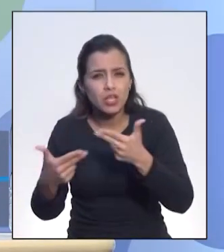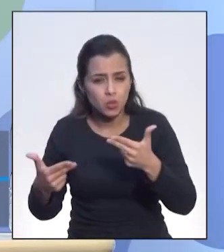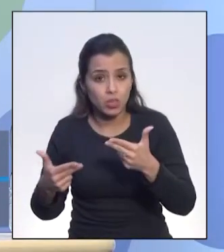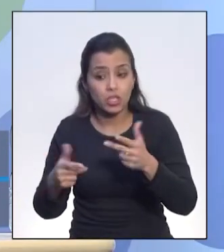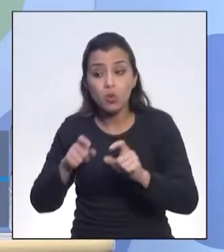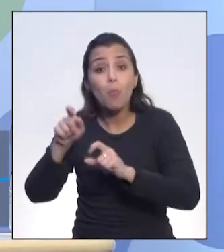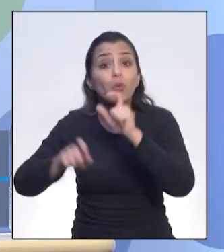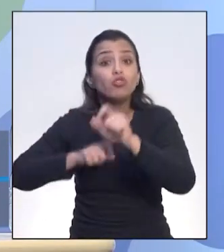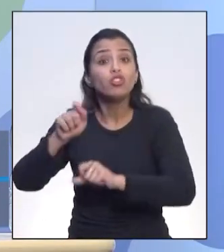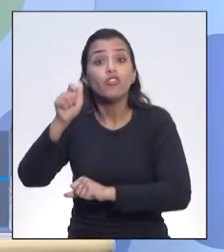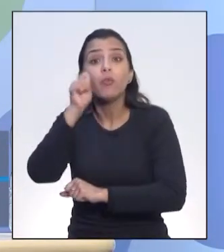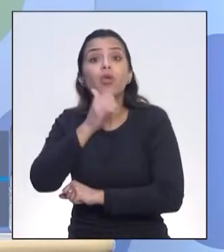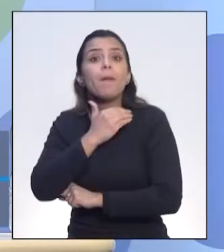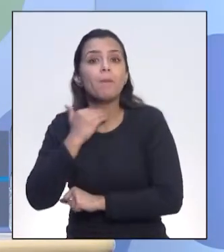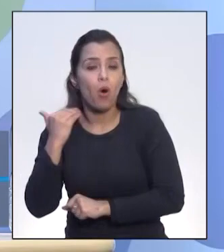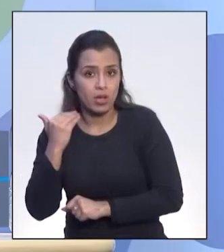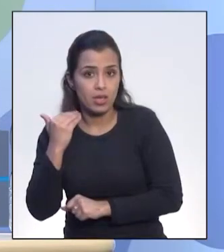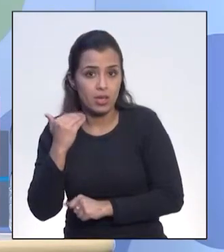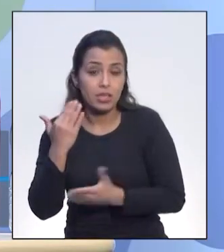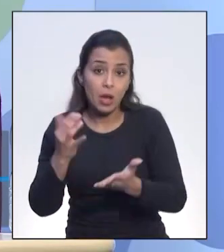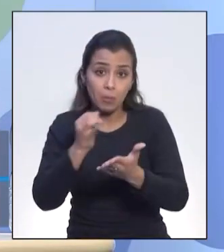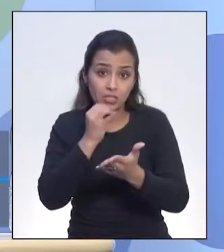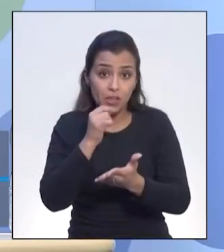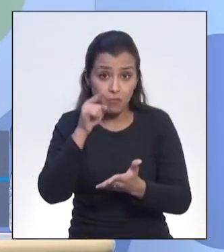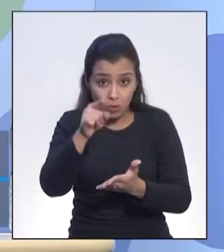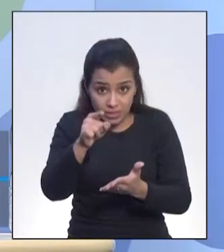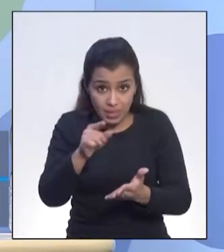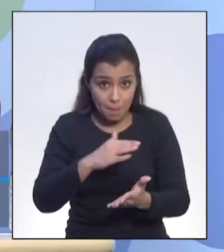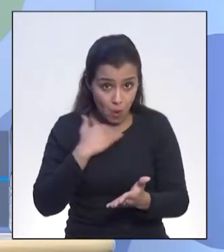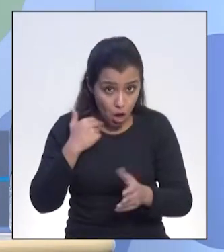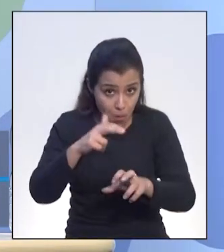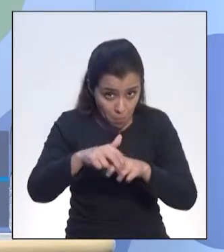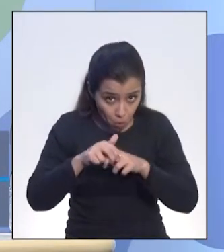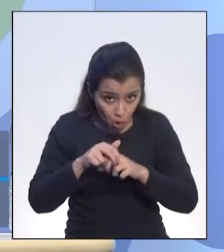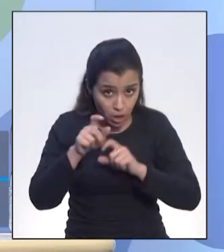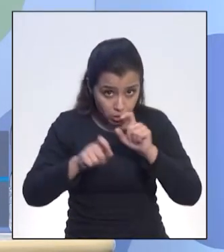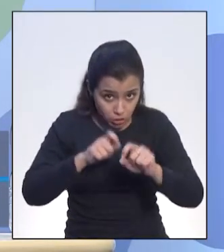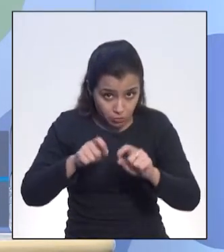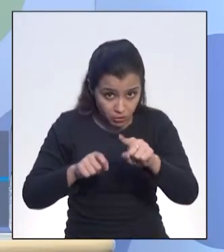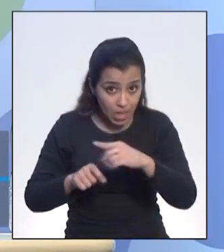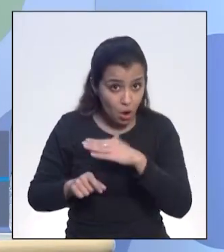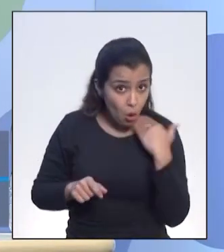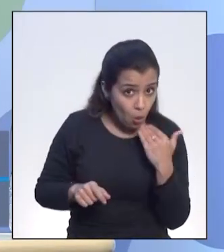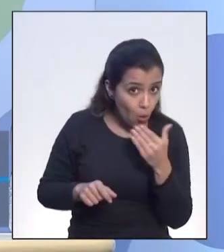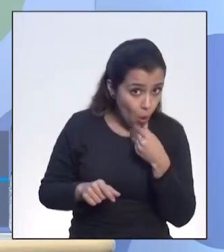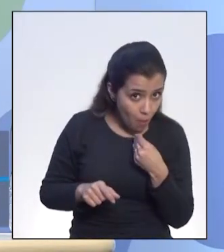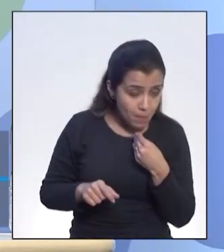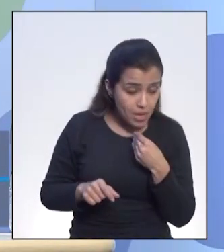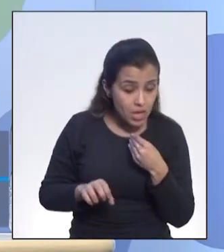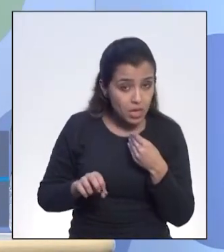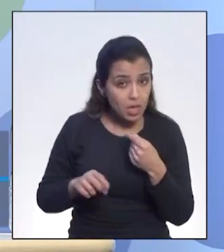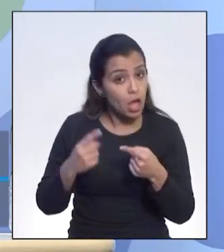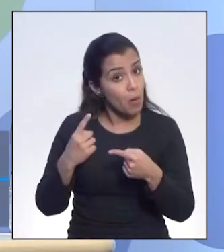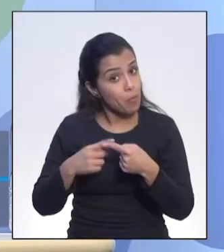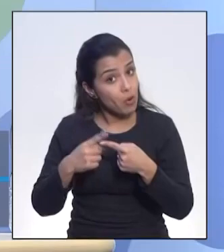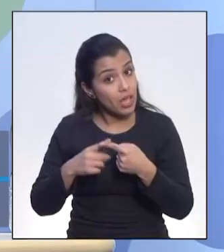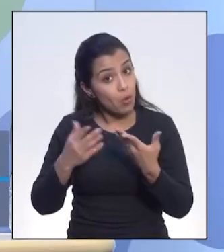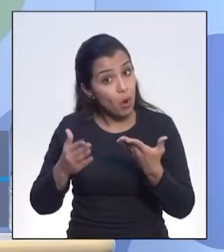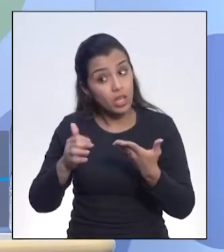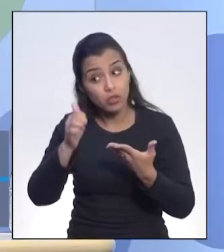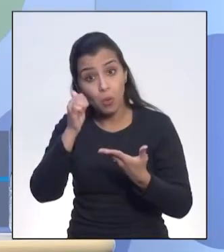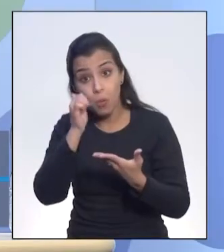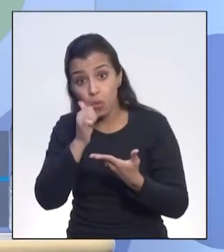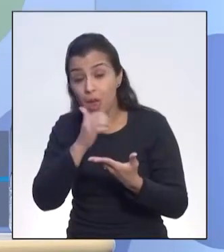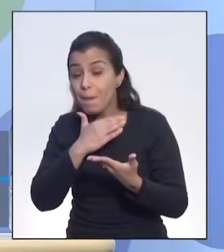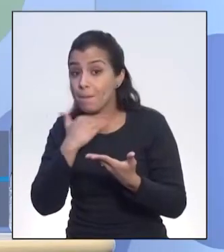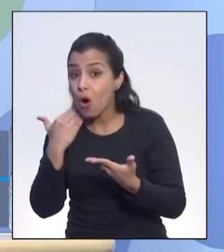que é o que a gente está colocando aqui, que é você está sendo morto por ser homem ou por algum outro motivo. Porque quando a gente está falando sobre feminicídio, a gente está falando pela morte da